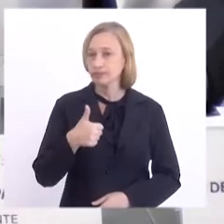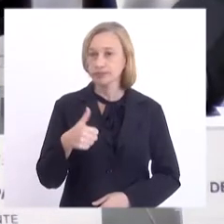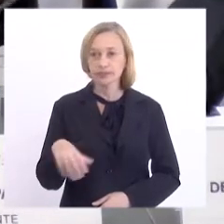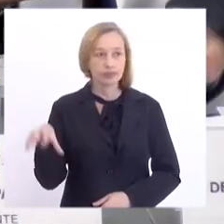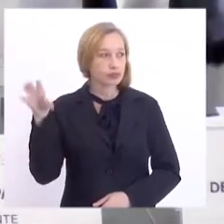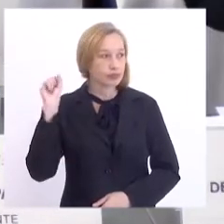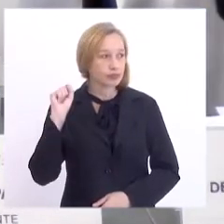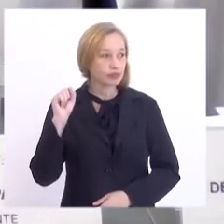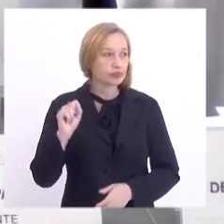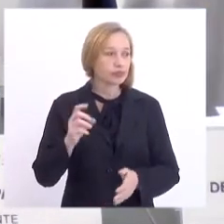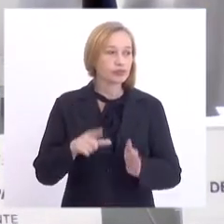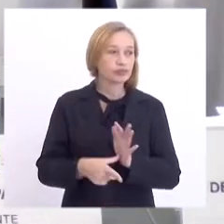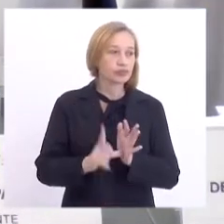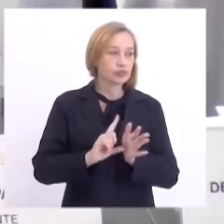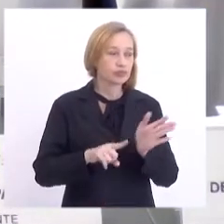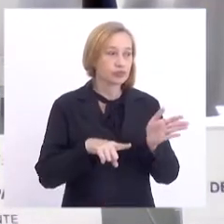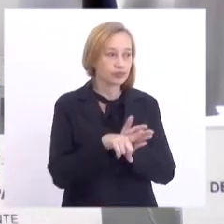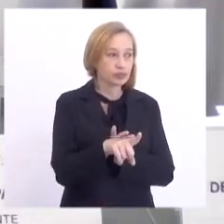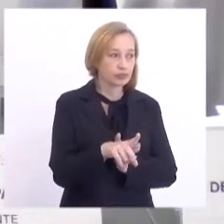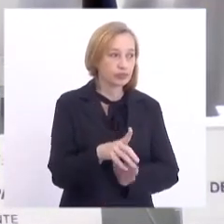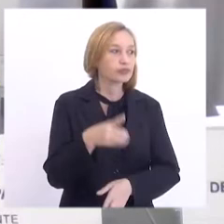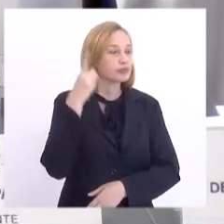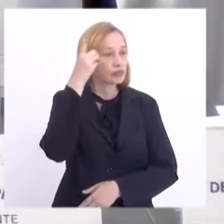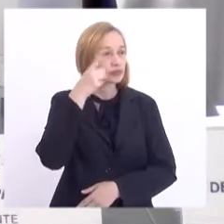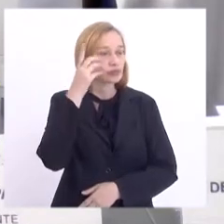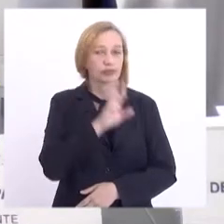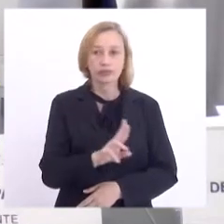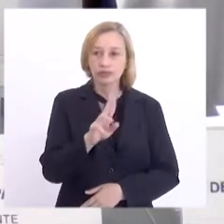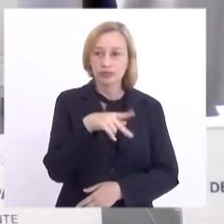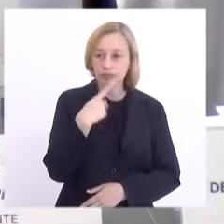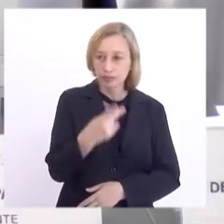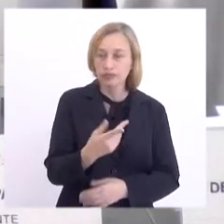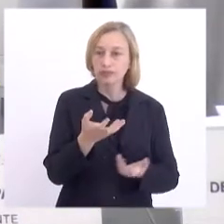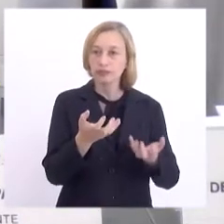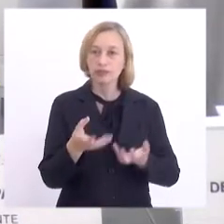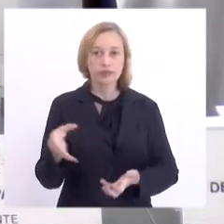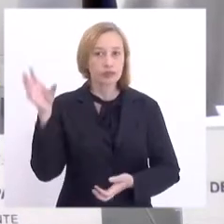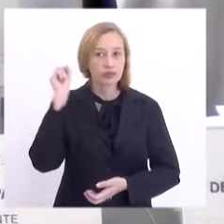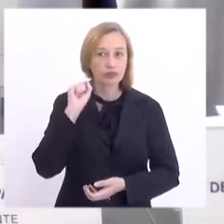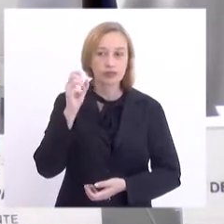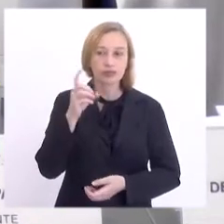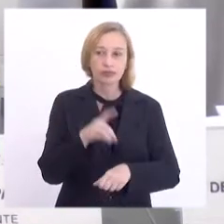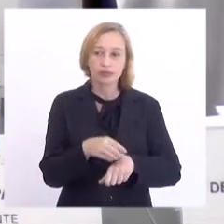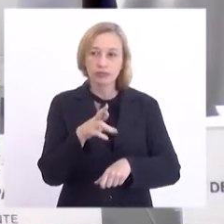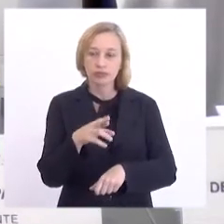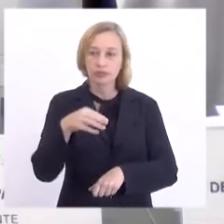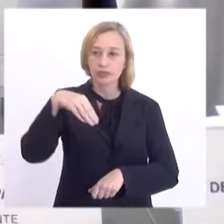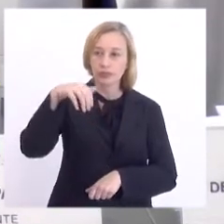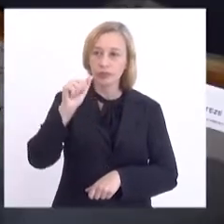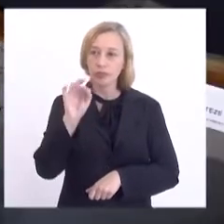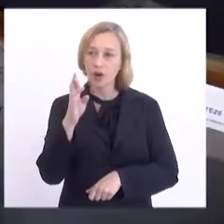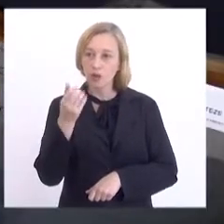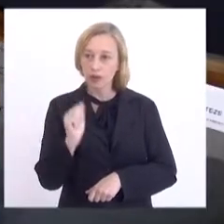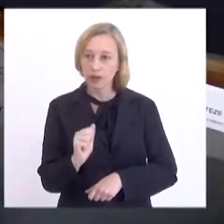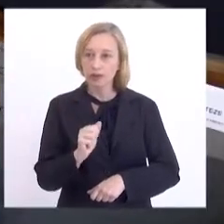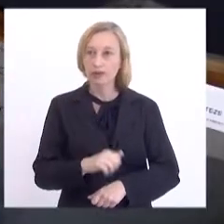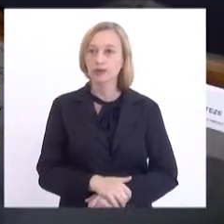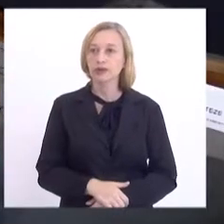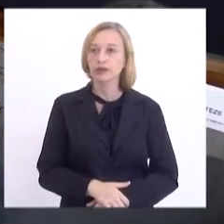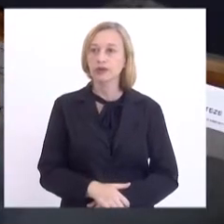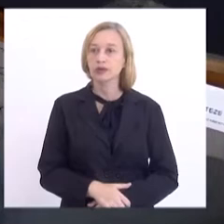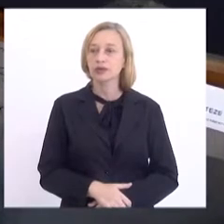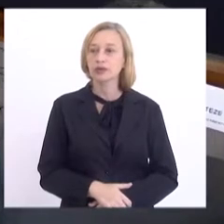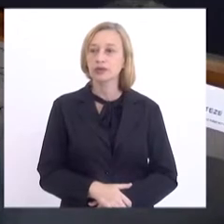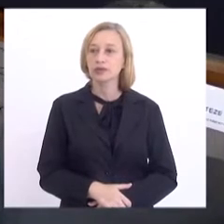Ouvir Antes de perguntar os deputados querem fazer o uso da palavra mas primeiro quero ouvir o Doutor Mauro eu